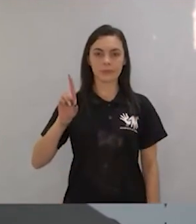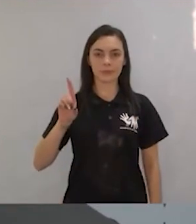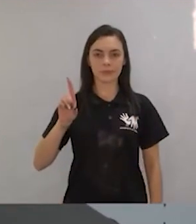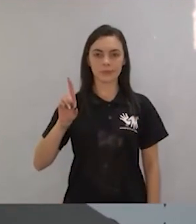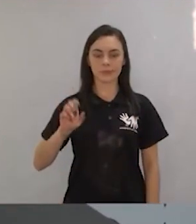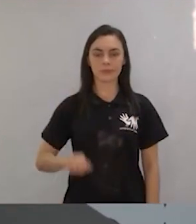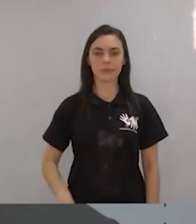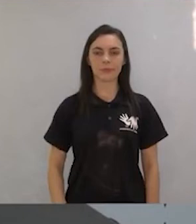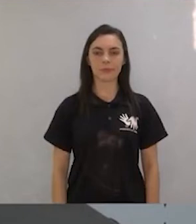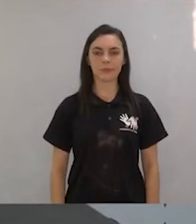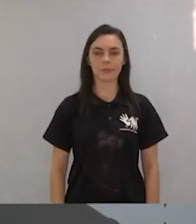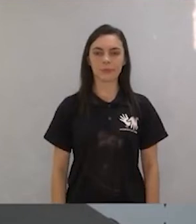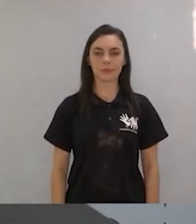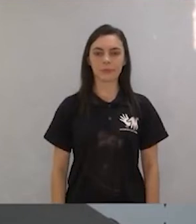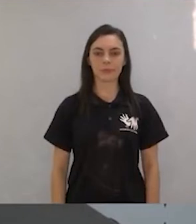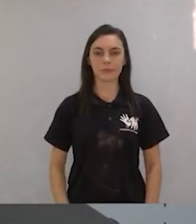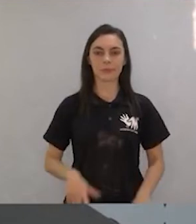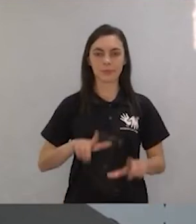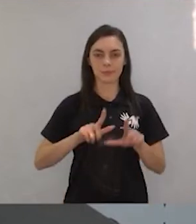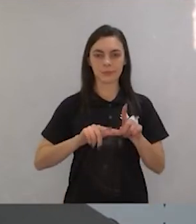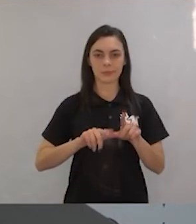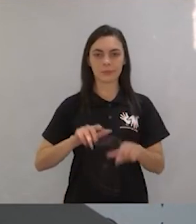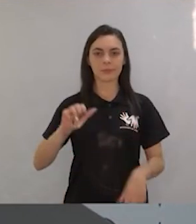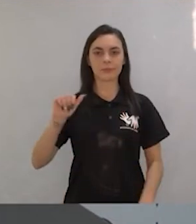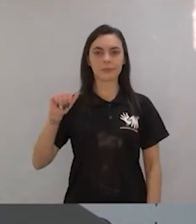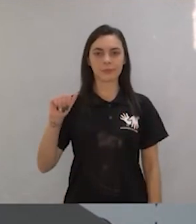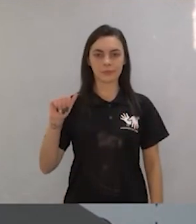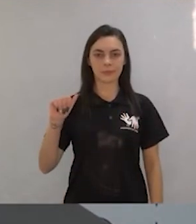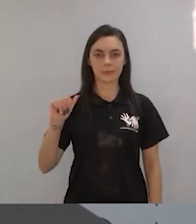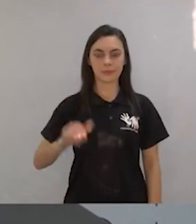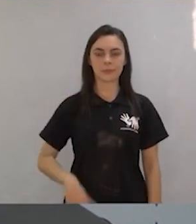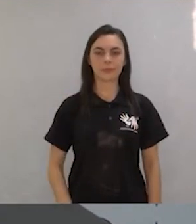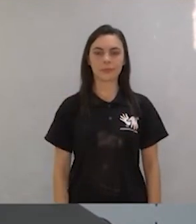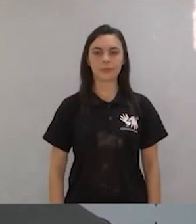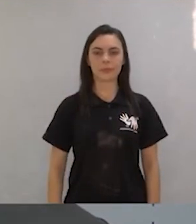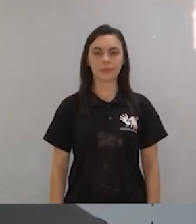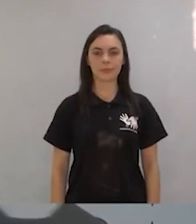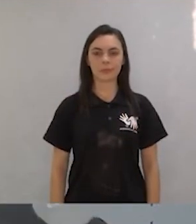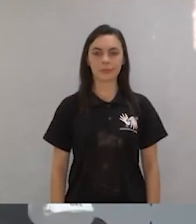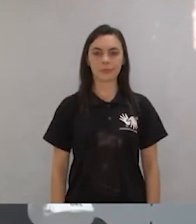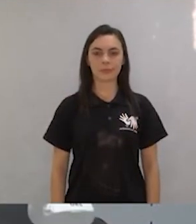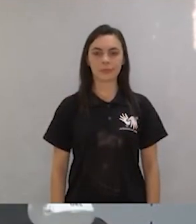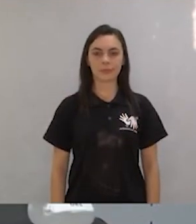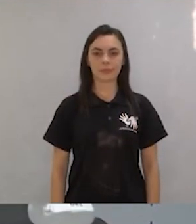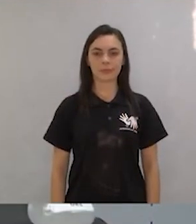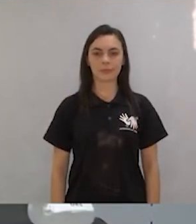D. E a letra A.